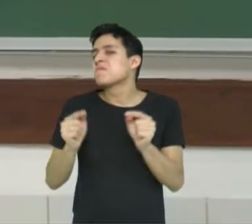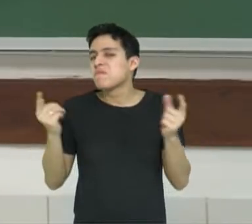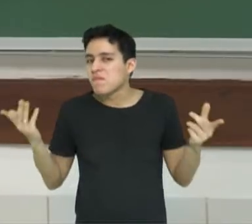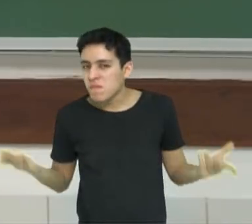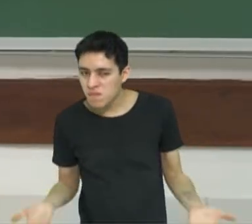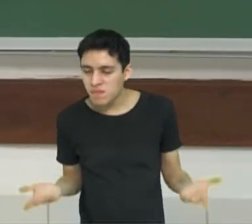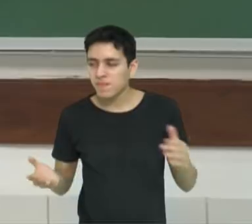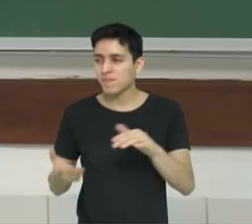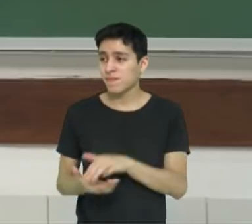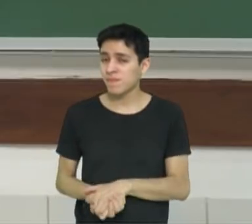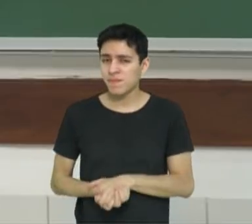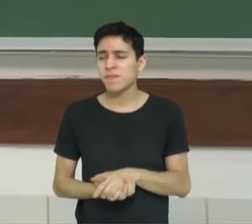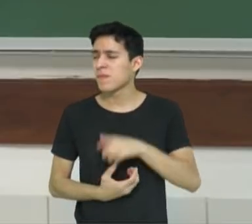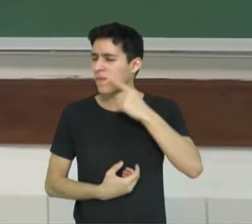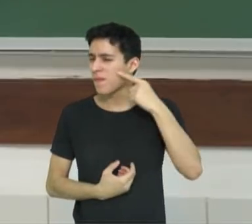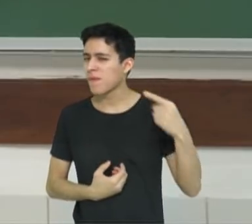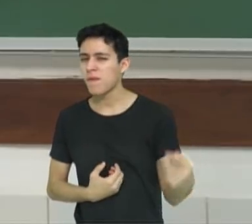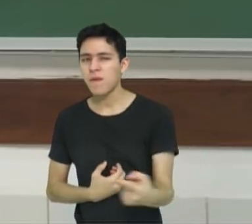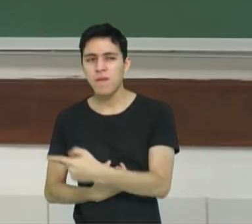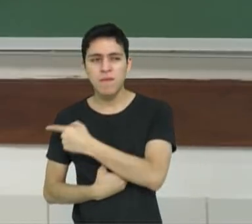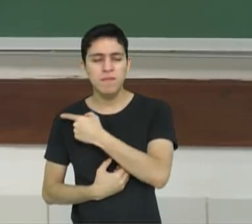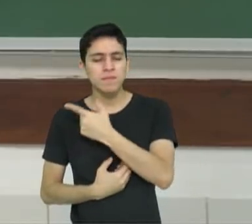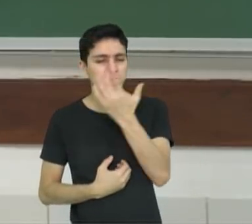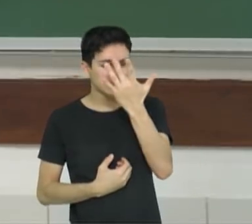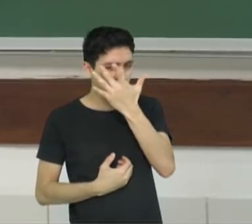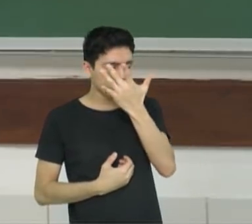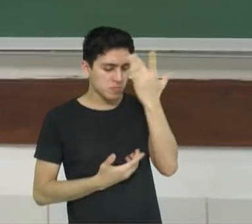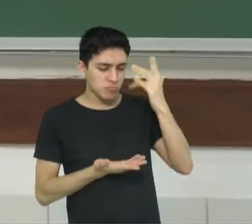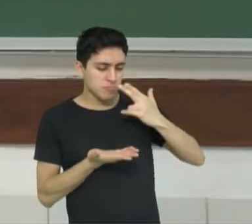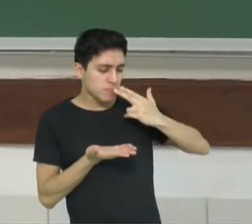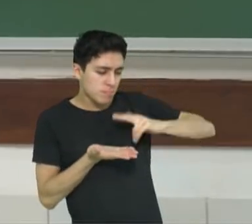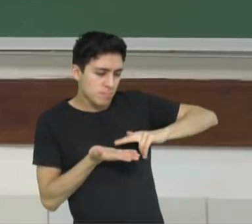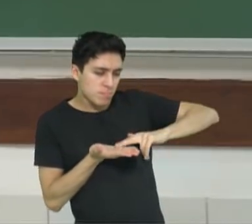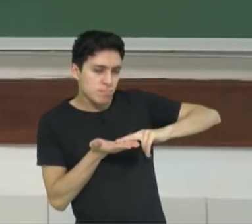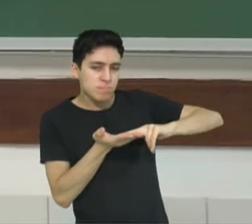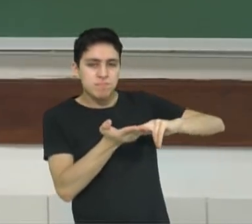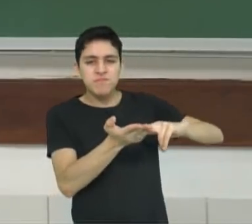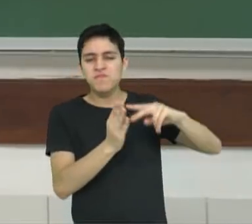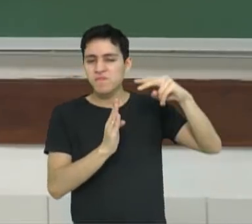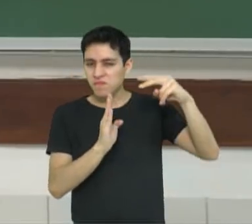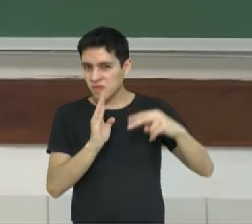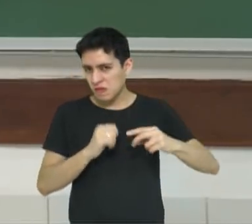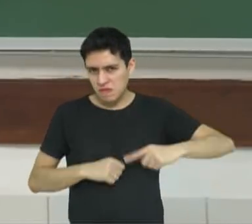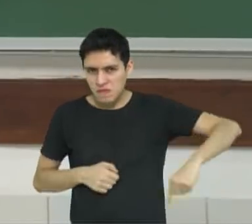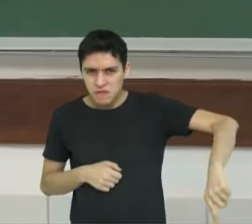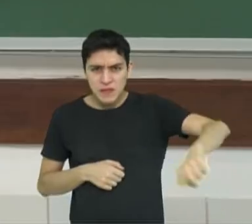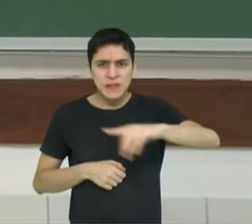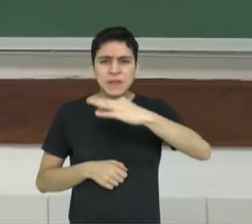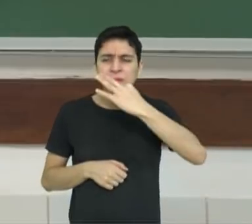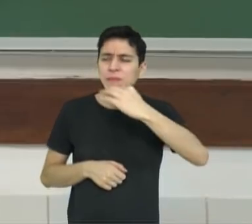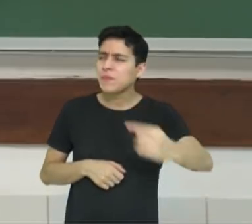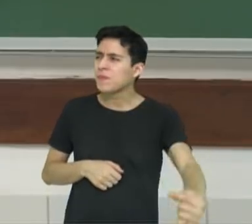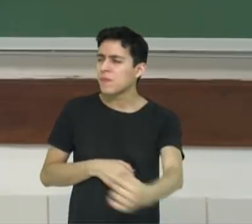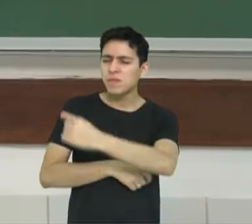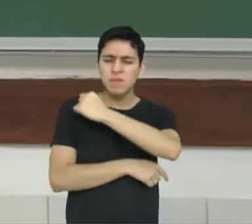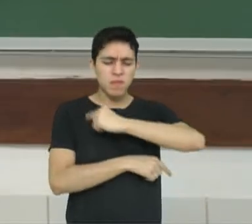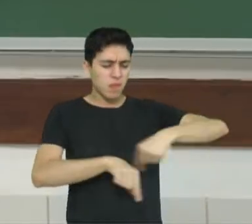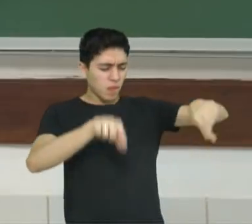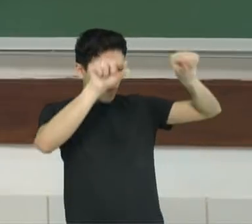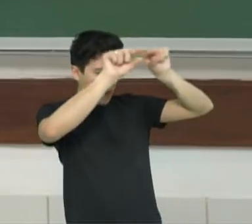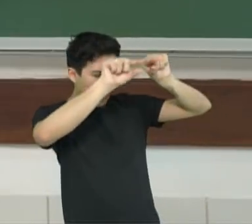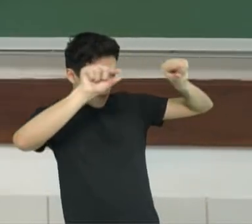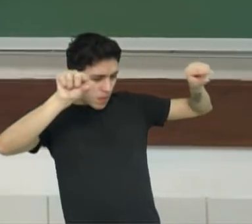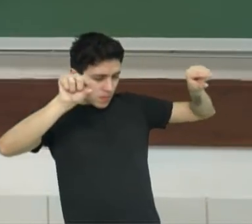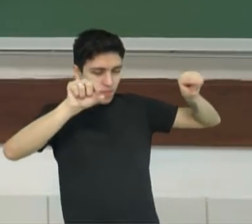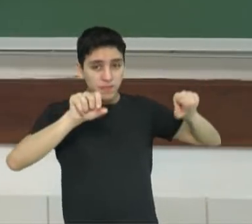mesmo? Carta do leitor. Você já ouviu falar sobre carta do leitor? Sim? Não? Se você nunca ouviu